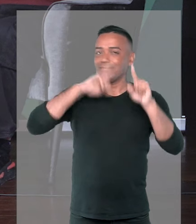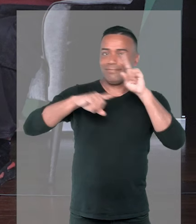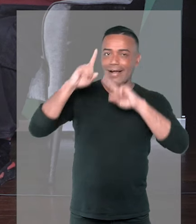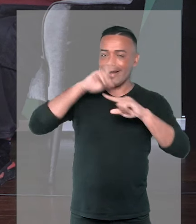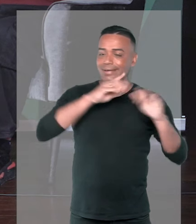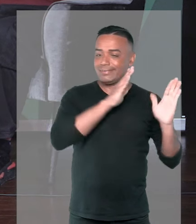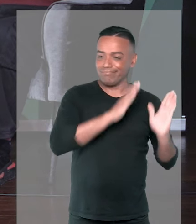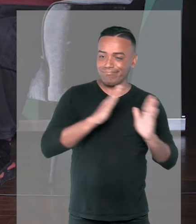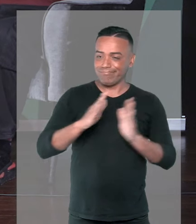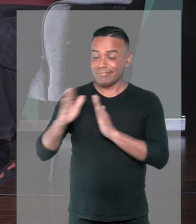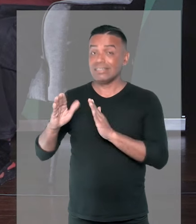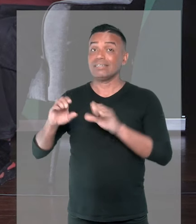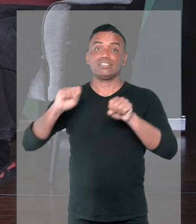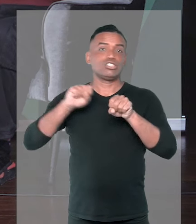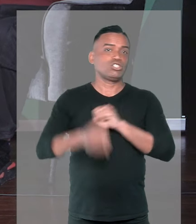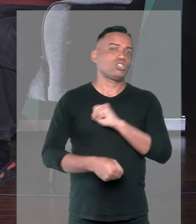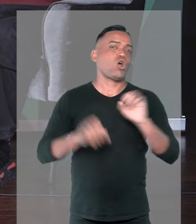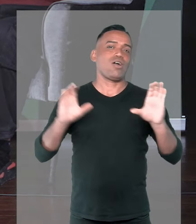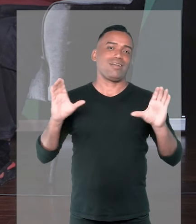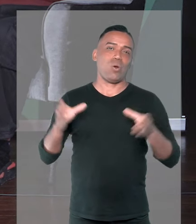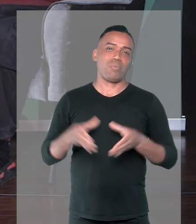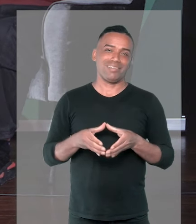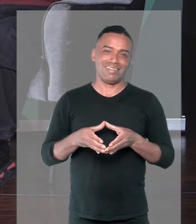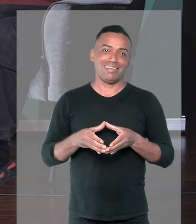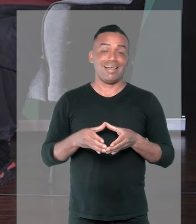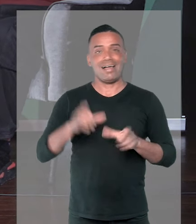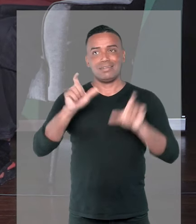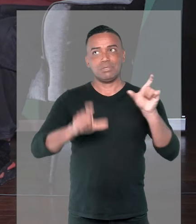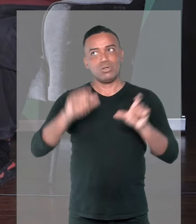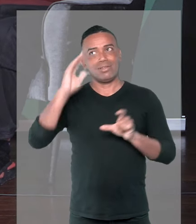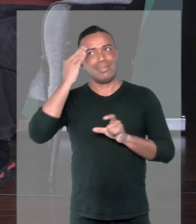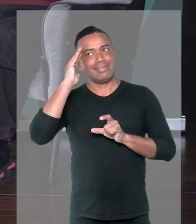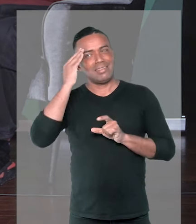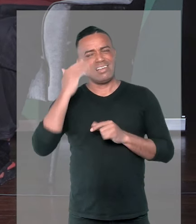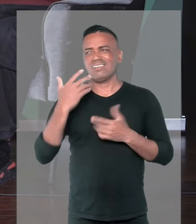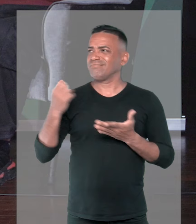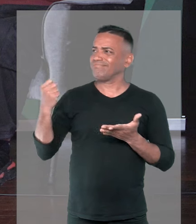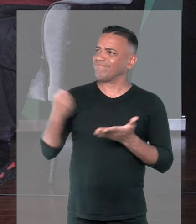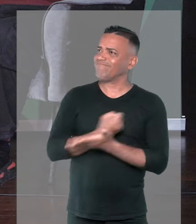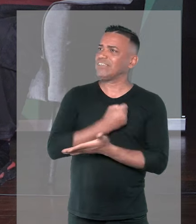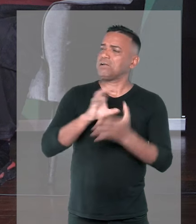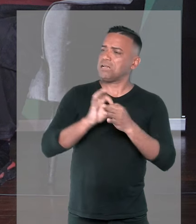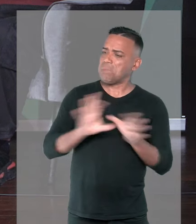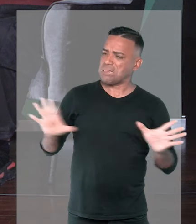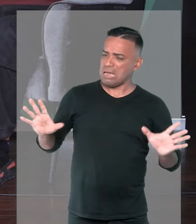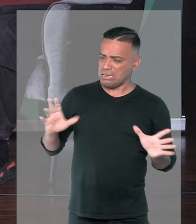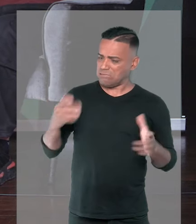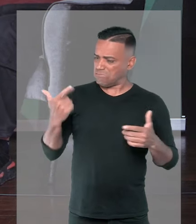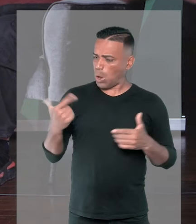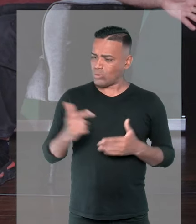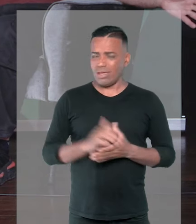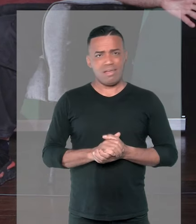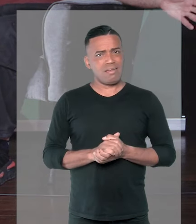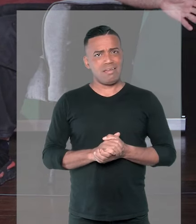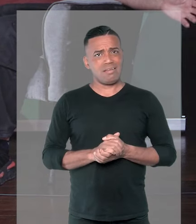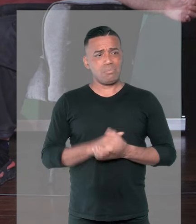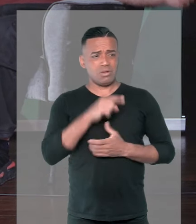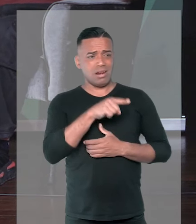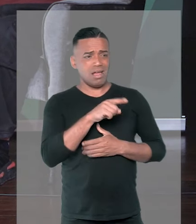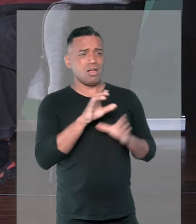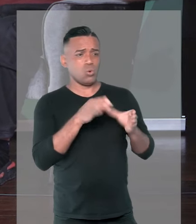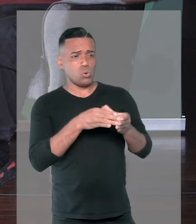destrói uma comunidade dessas entendeu as pessoas começaram a entender pô mas eu não tenho liberdade de fazer isso por que que esse pessoal aqui do lado